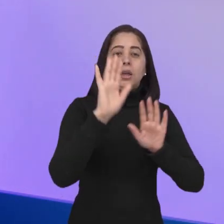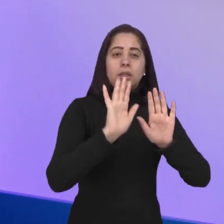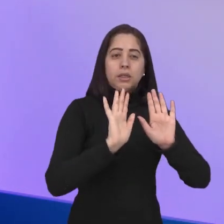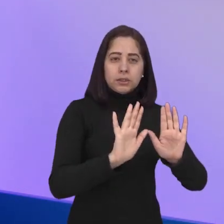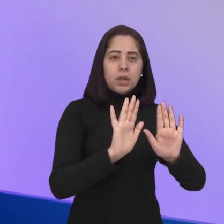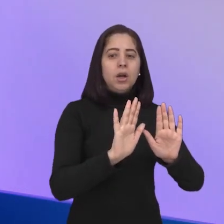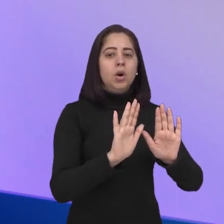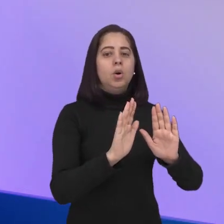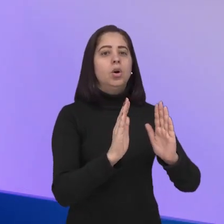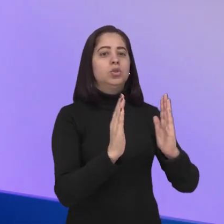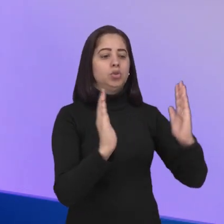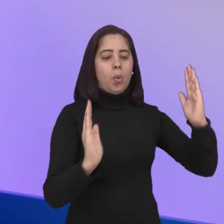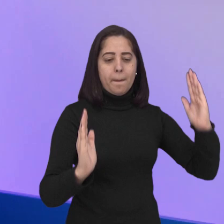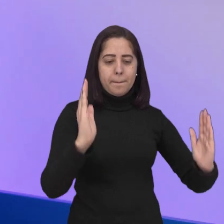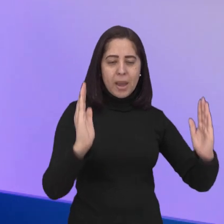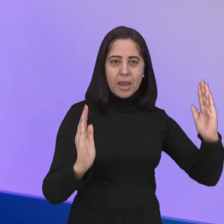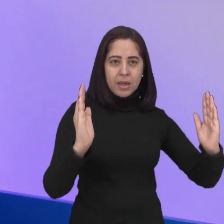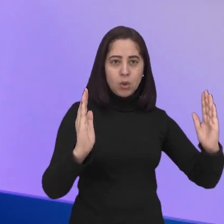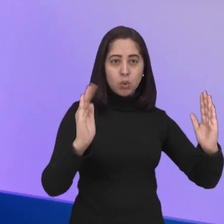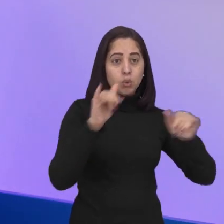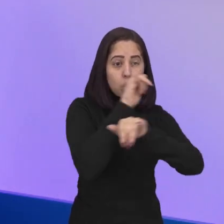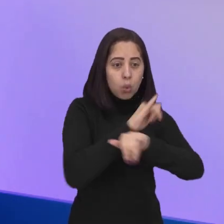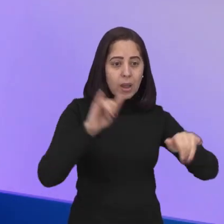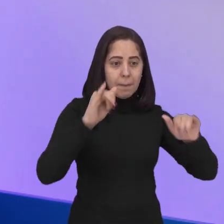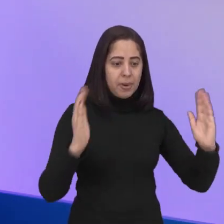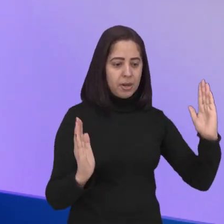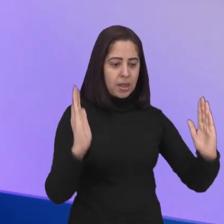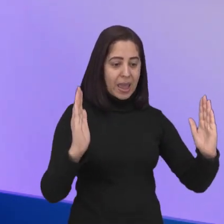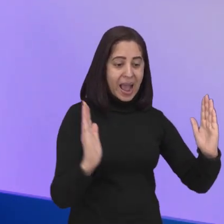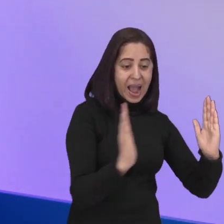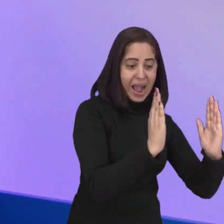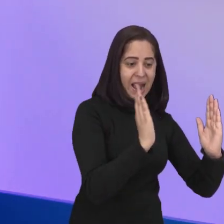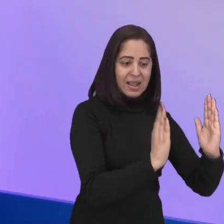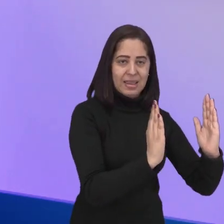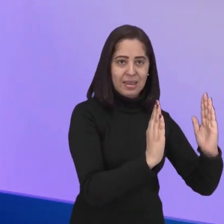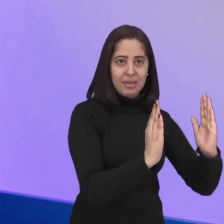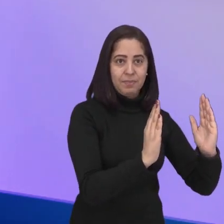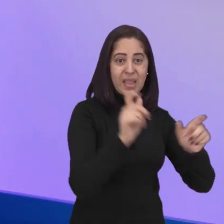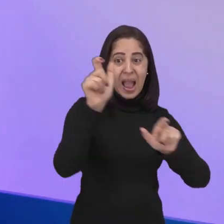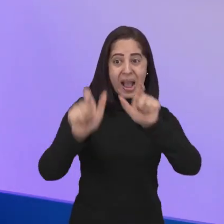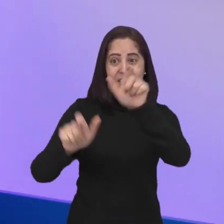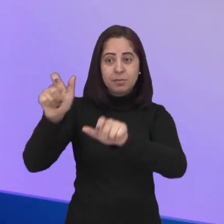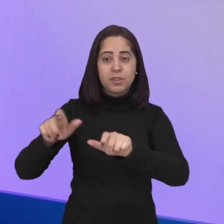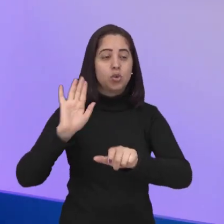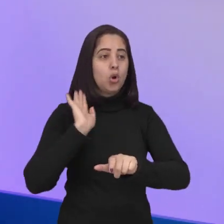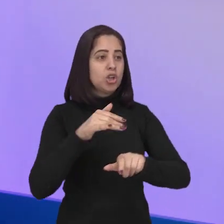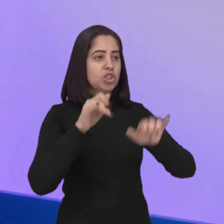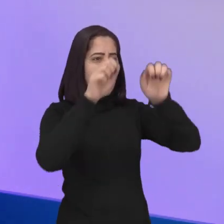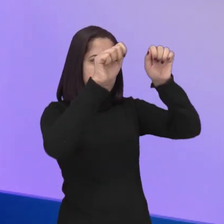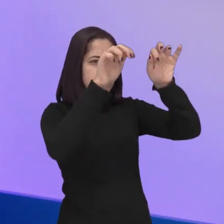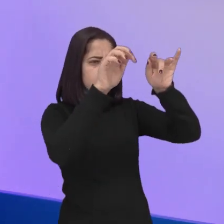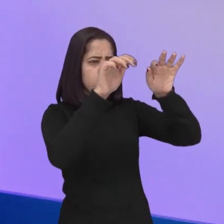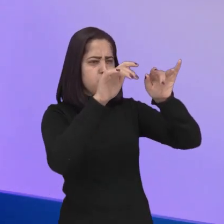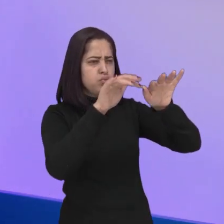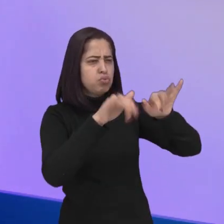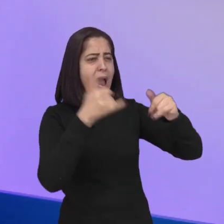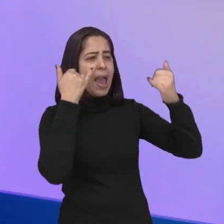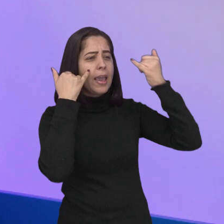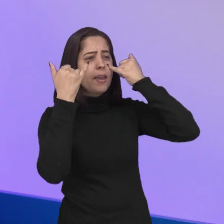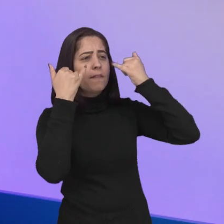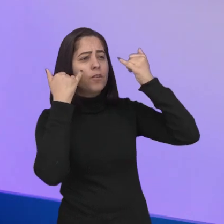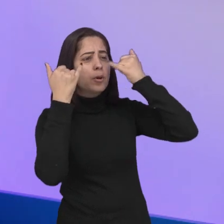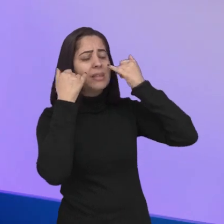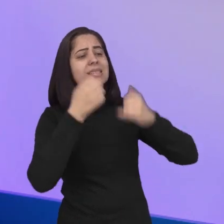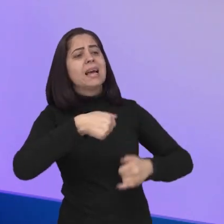Então, na metade da campanha eleitoral, os eleitores já poderão ter acesso às informações de quem são